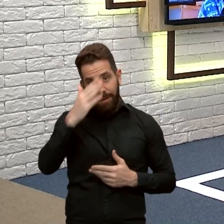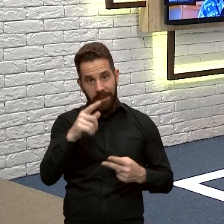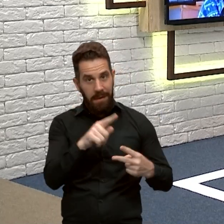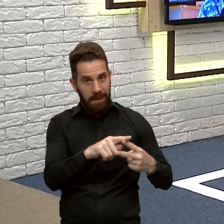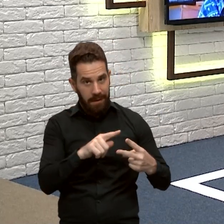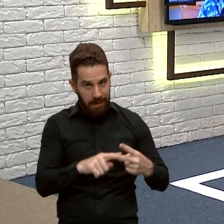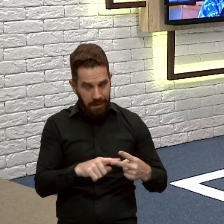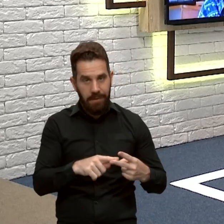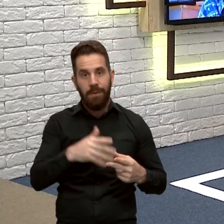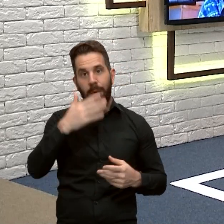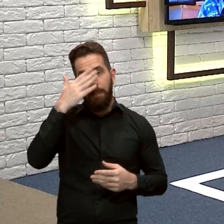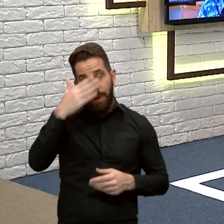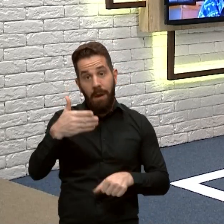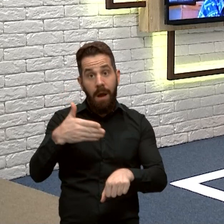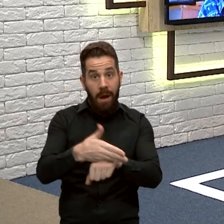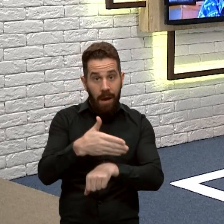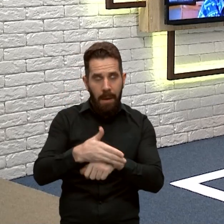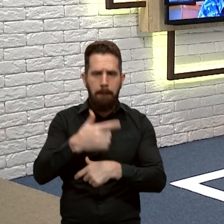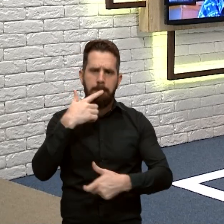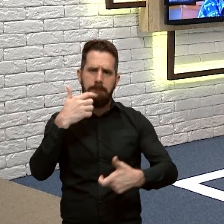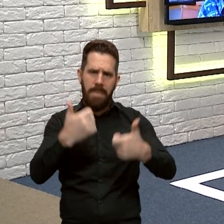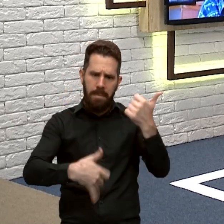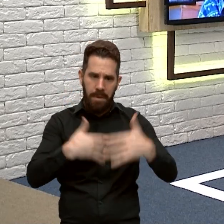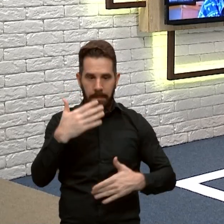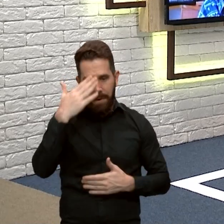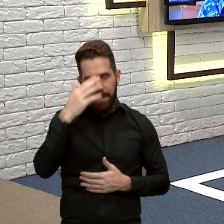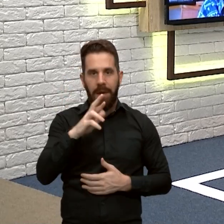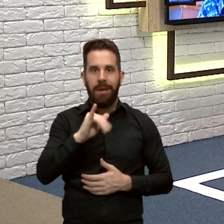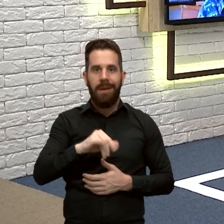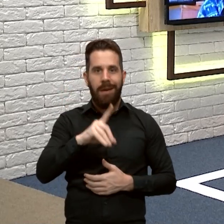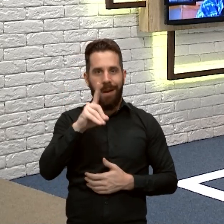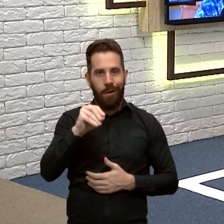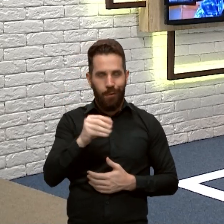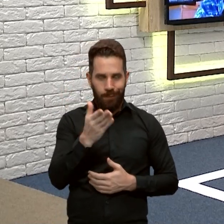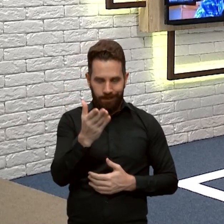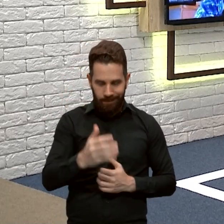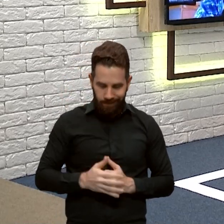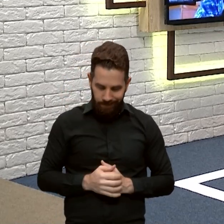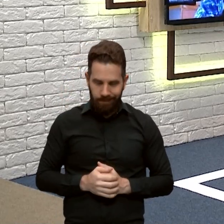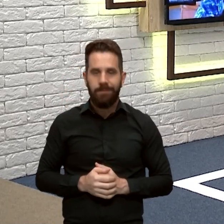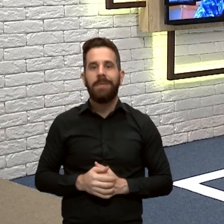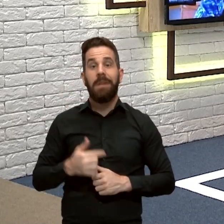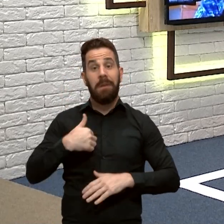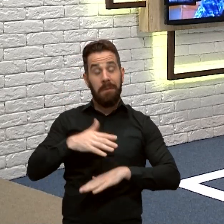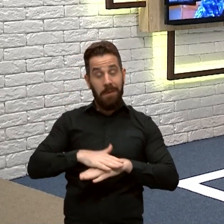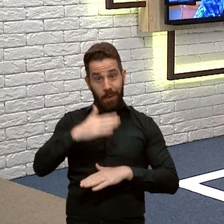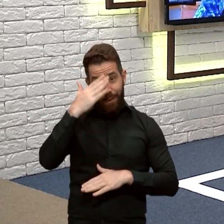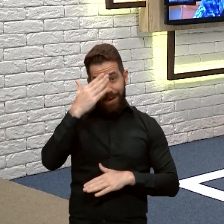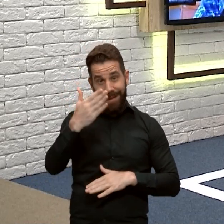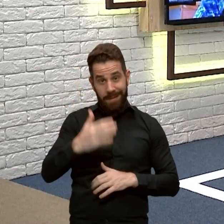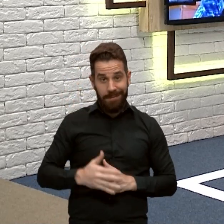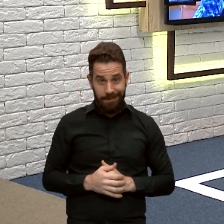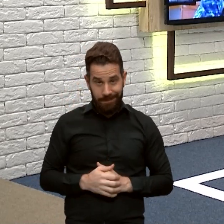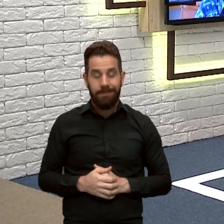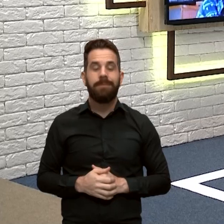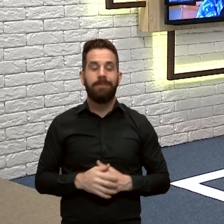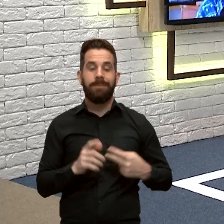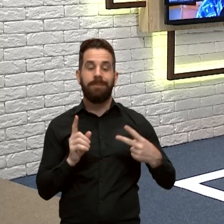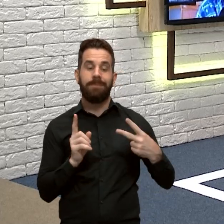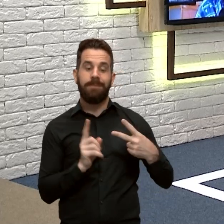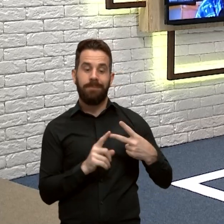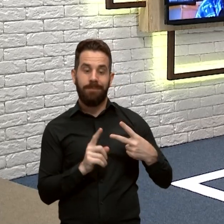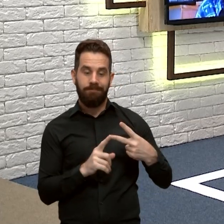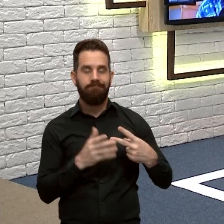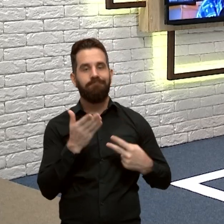Muito obrigada, Ricardo, pelos seus esclarecimentos. Eu que agradeço. Muito obrigado, viu? E Lázaro... Eu